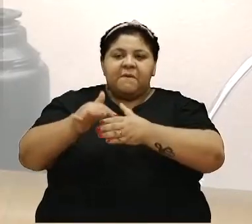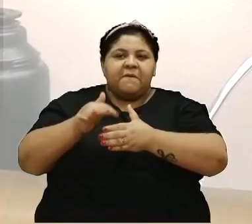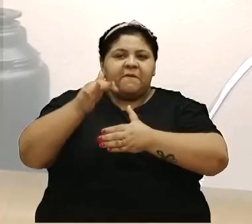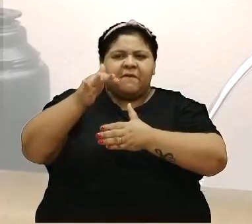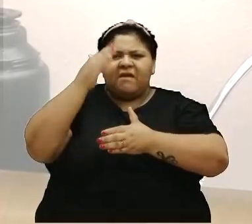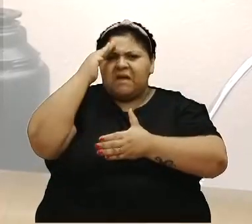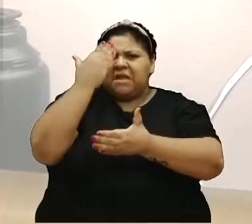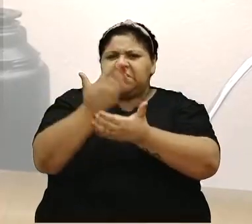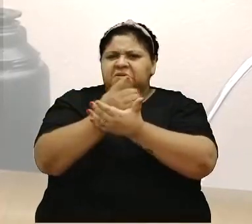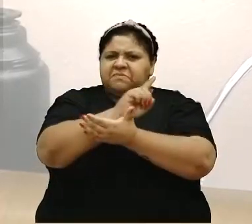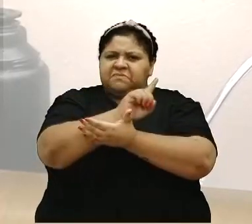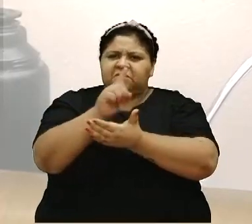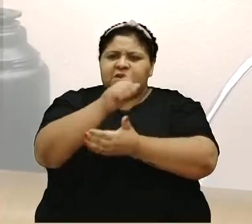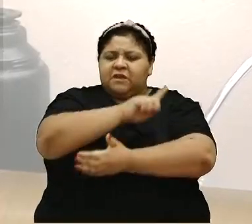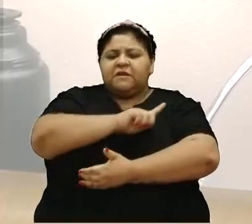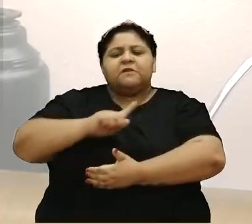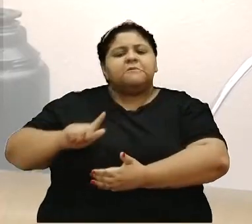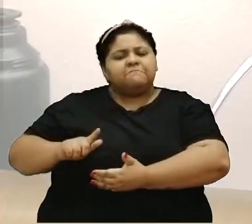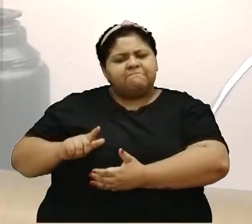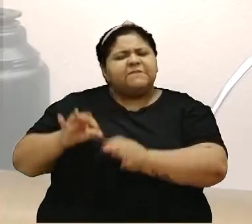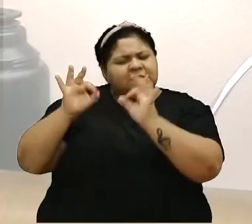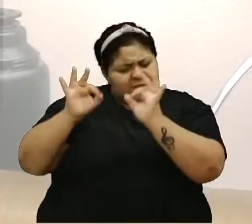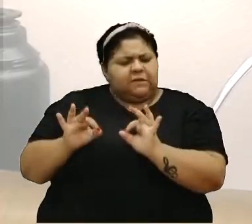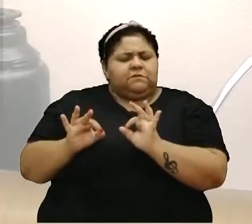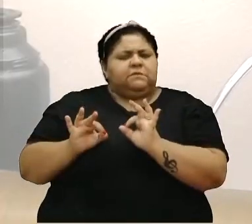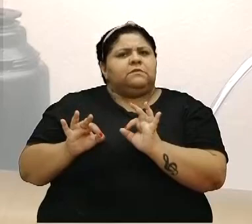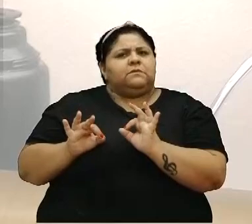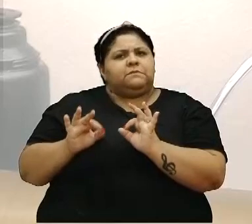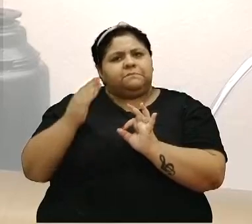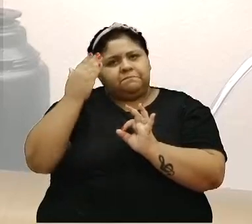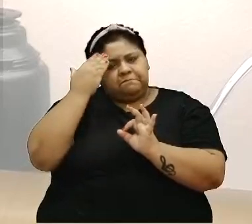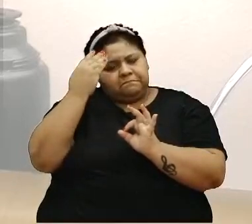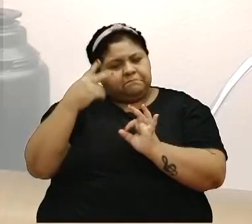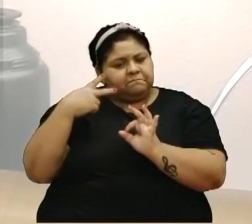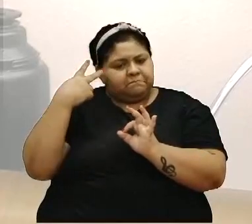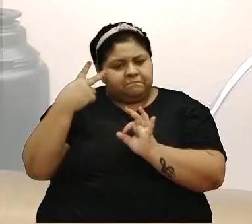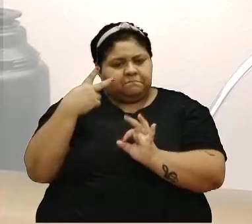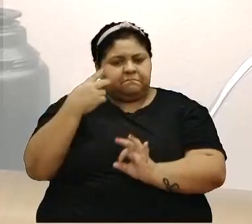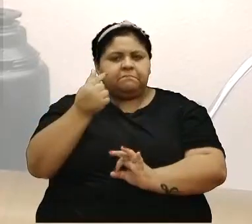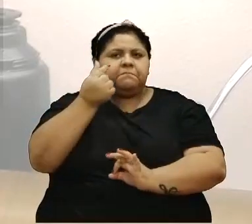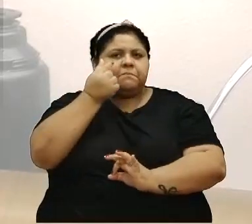Acredito que não. Esse governo vai dar certo. Obrigado, vereador Eloy Frisso.